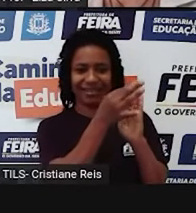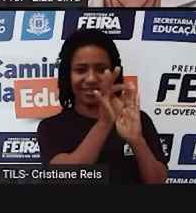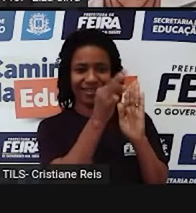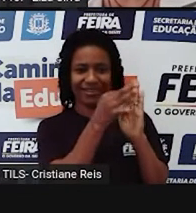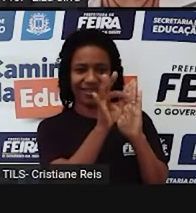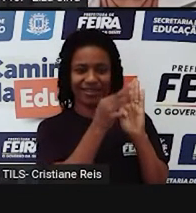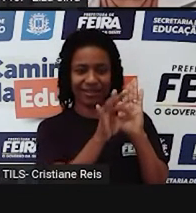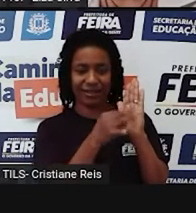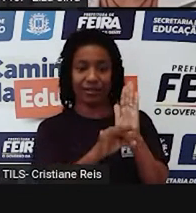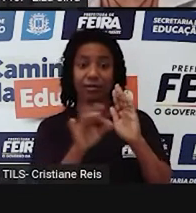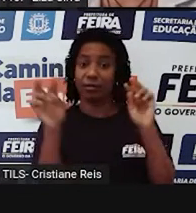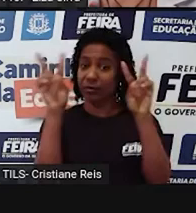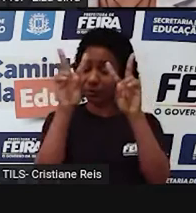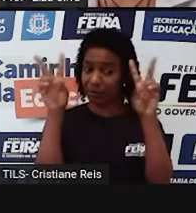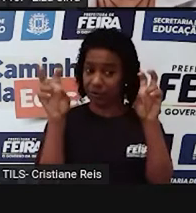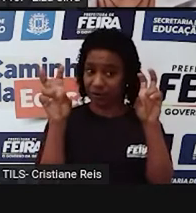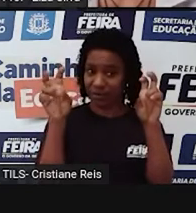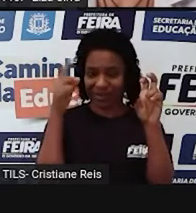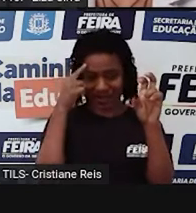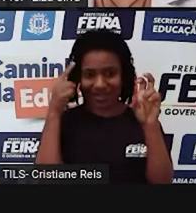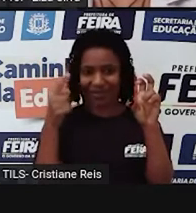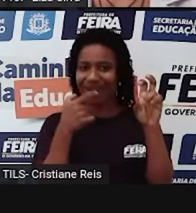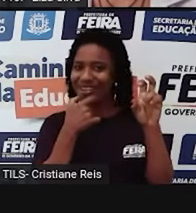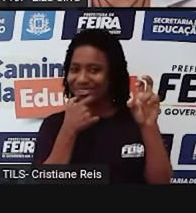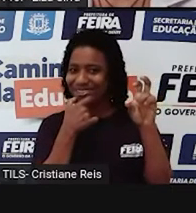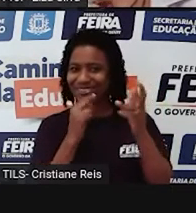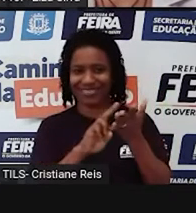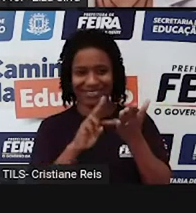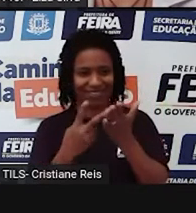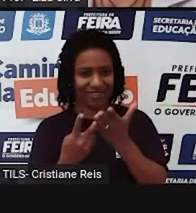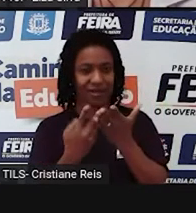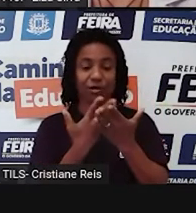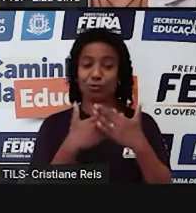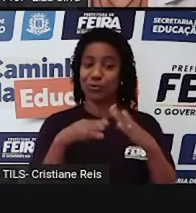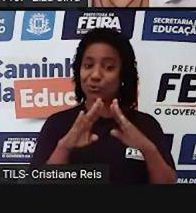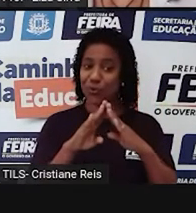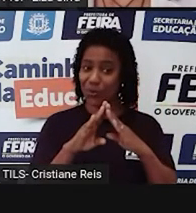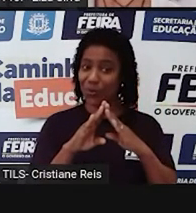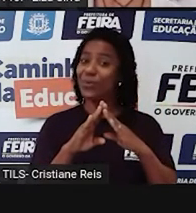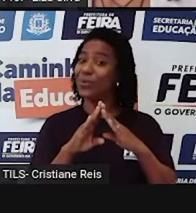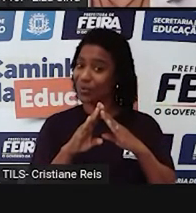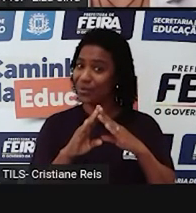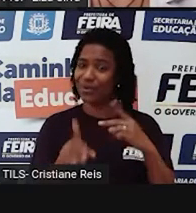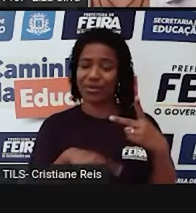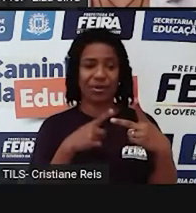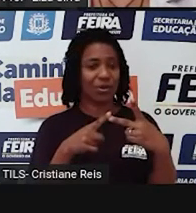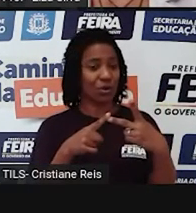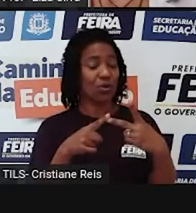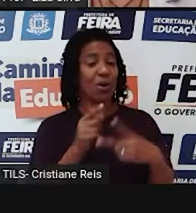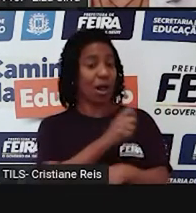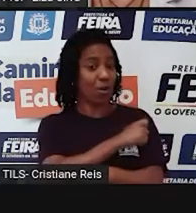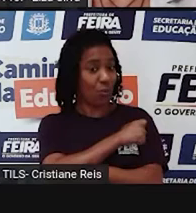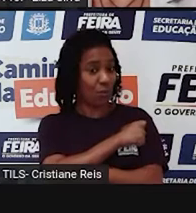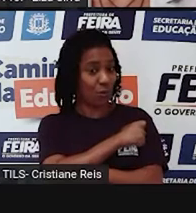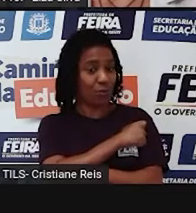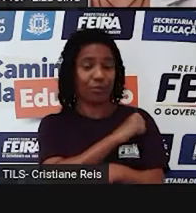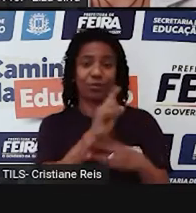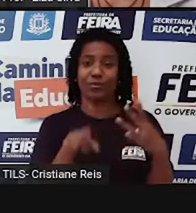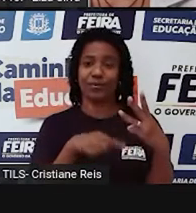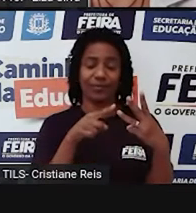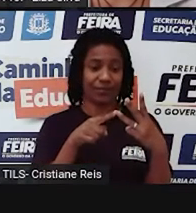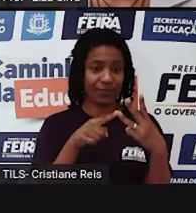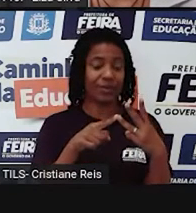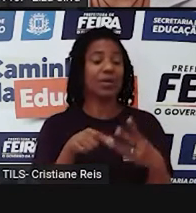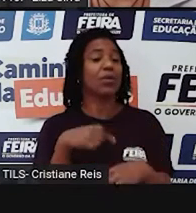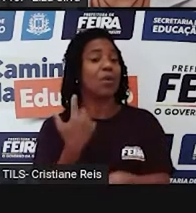cabeçalho em inglês. Coloque School, o nome da escola onde você estuda. Student, o seu nome. Grade,